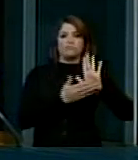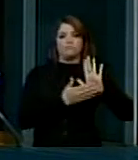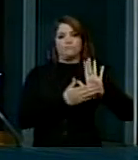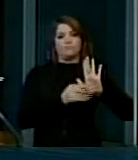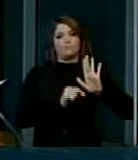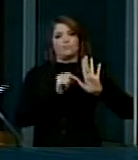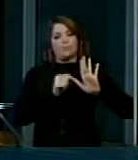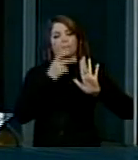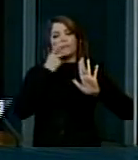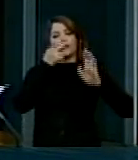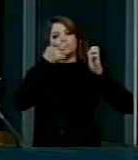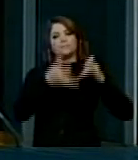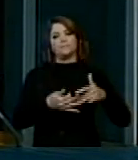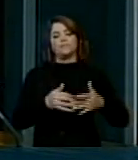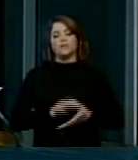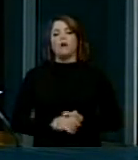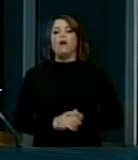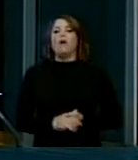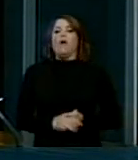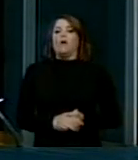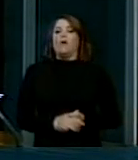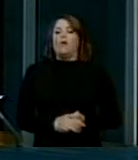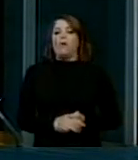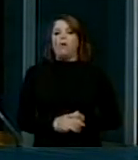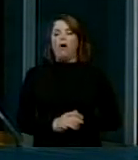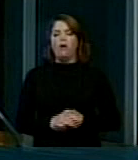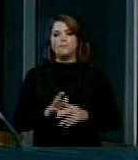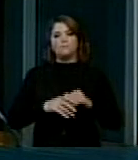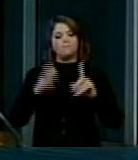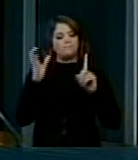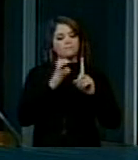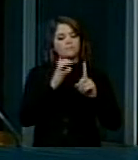mão, que tratam sobre os efeitos do PAC, a